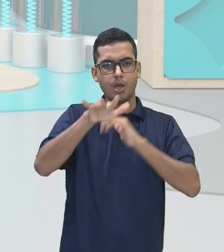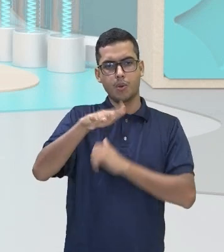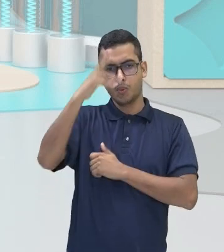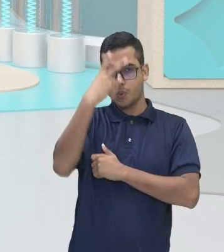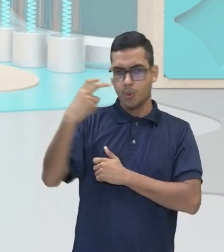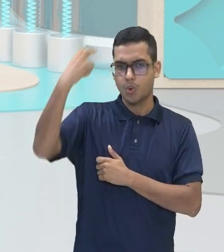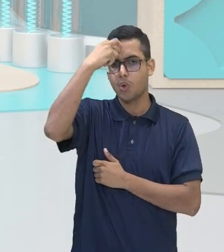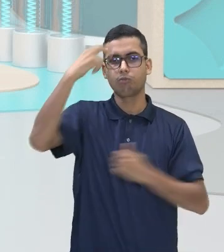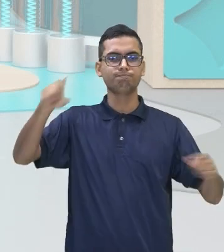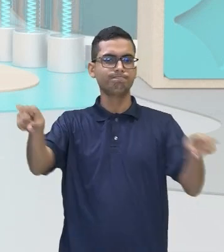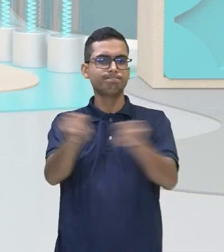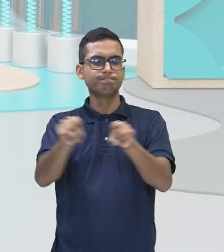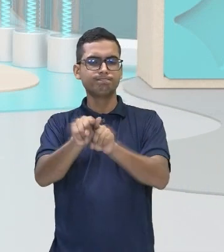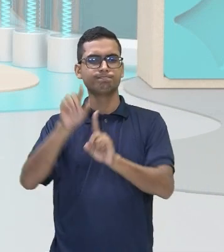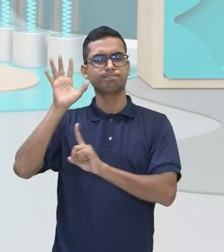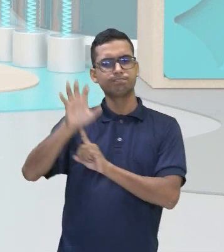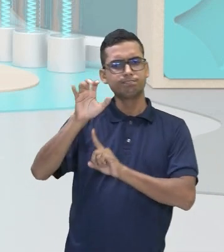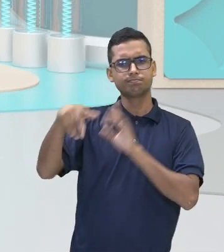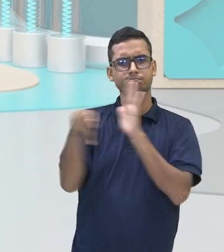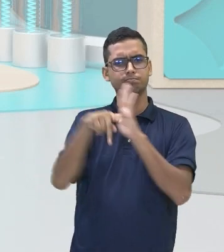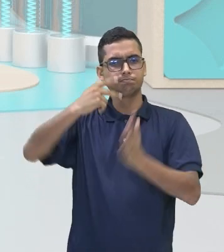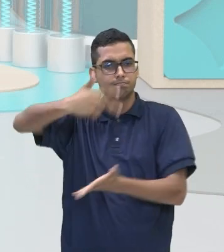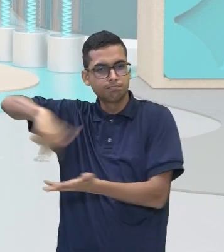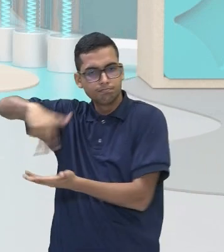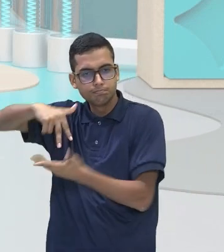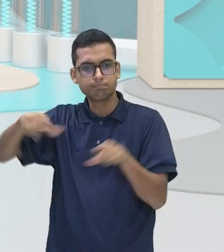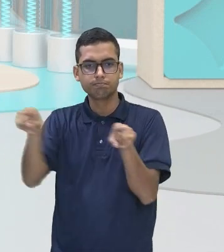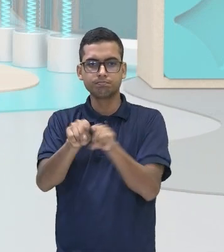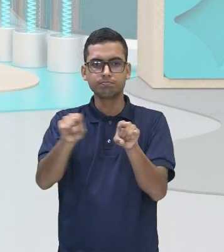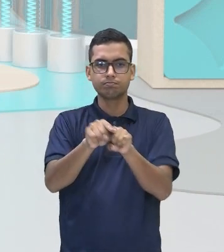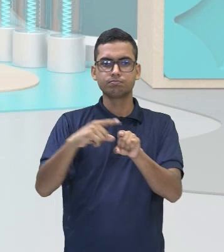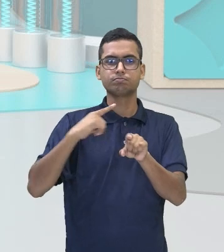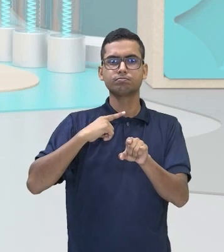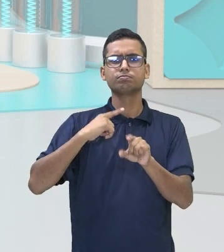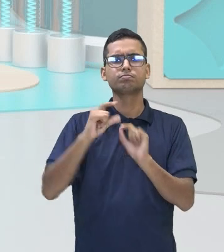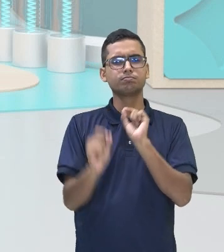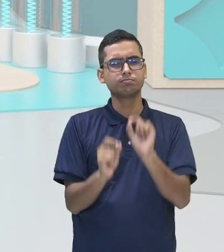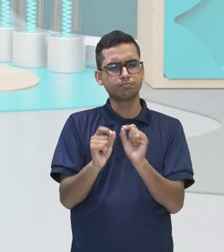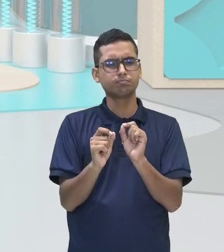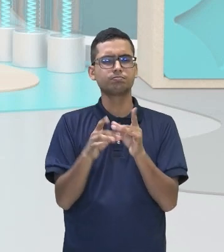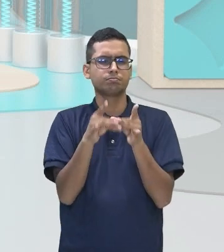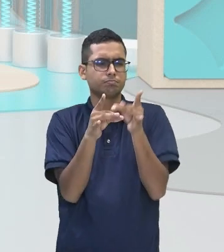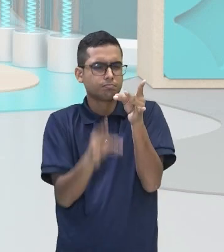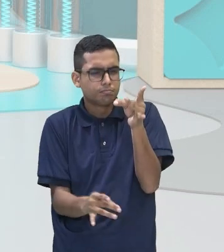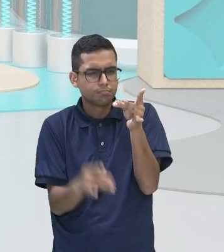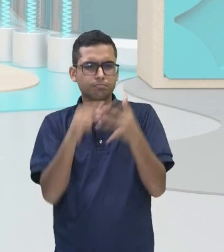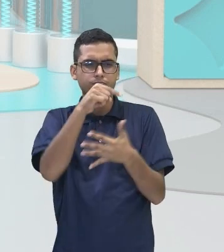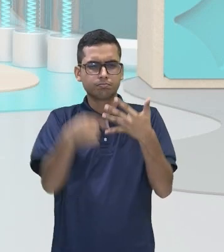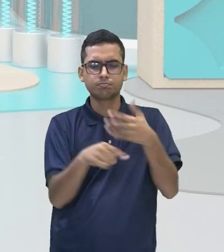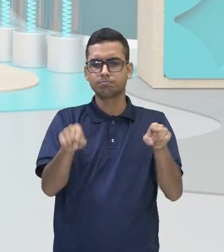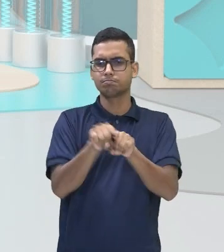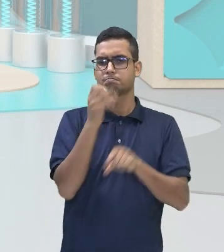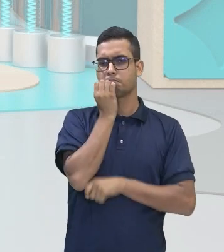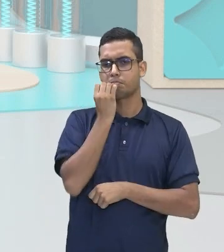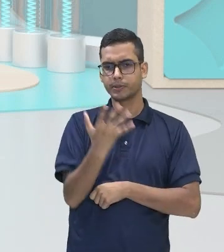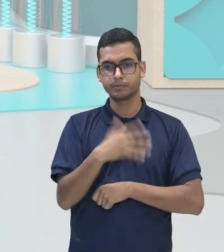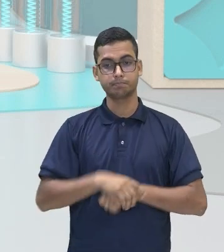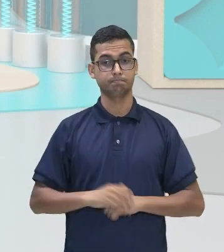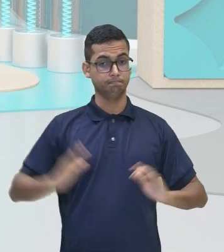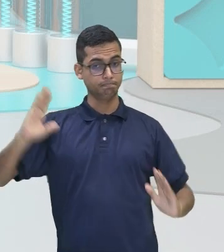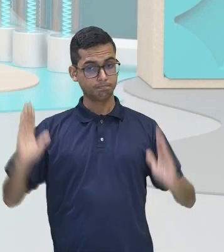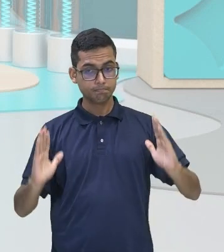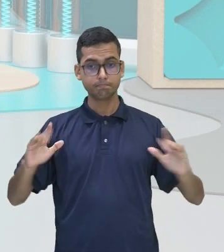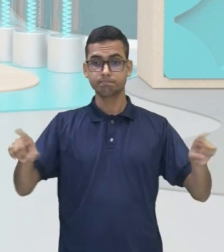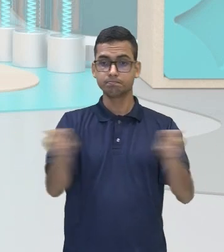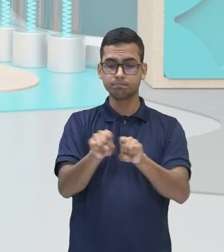área cultural, que influenciou a dança, tornando-se mais refinada e mais codificada. Nesse período a gente tem